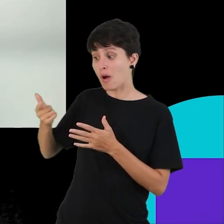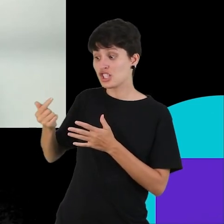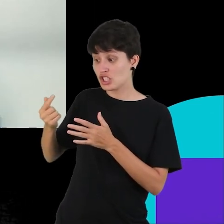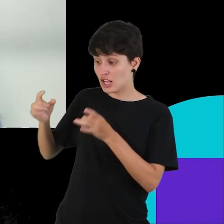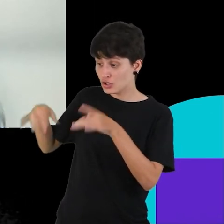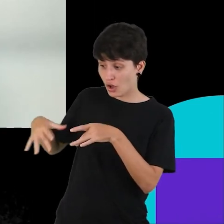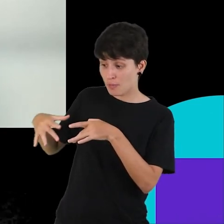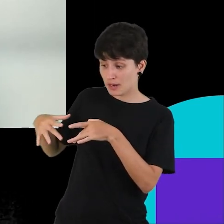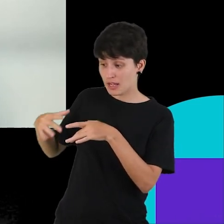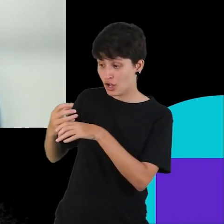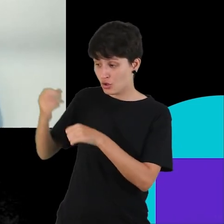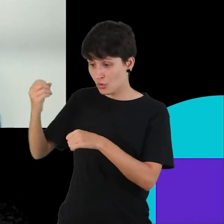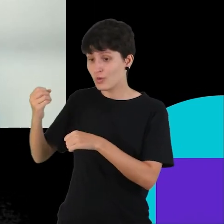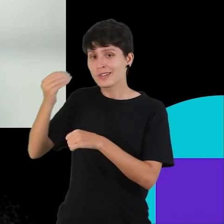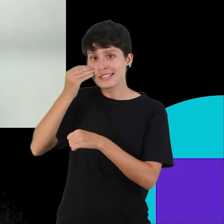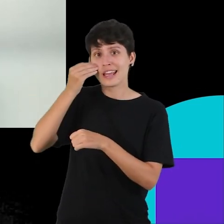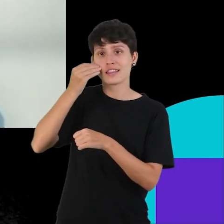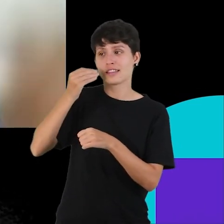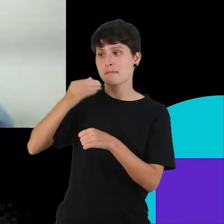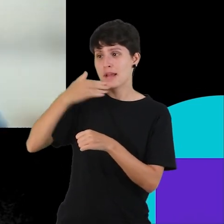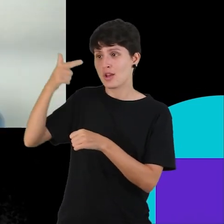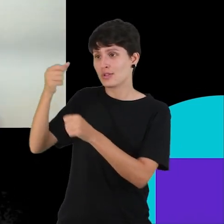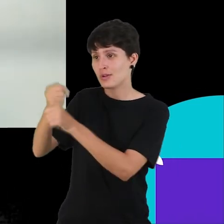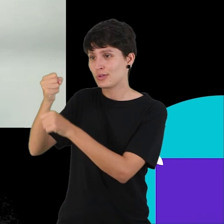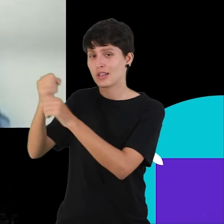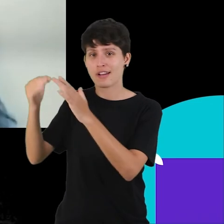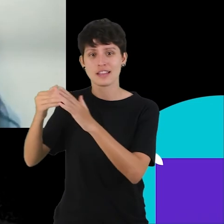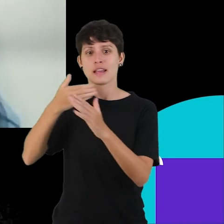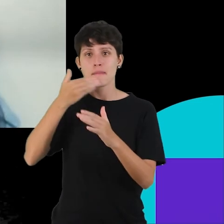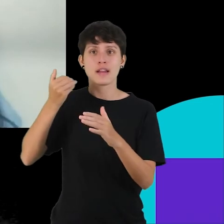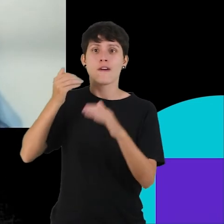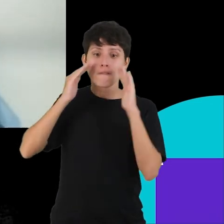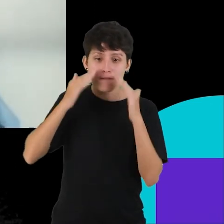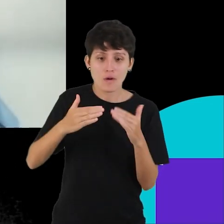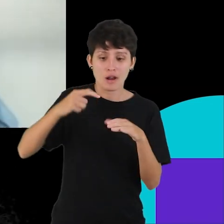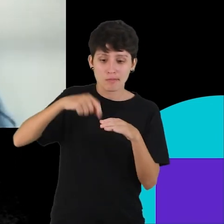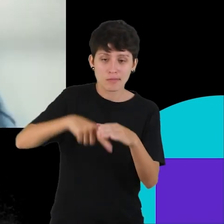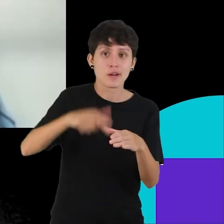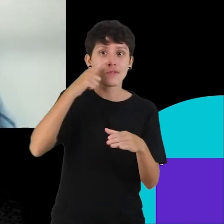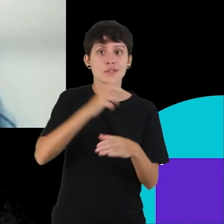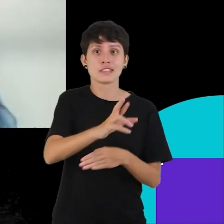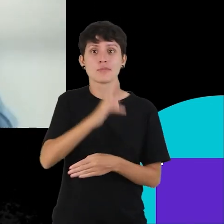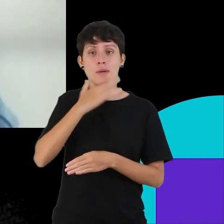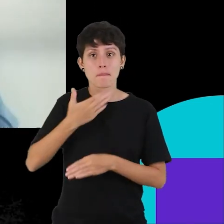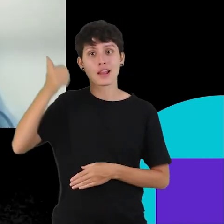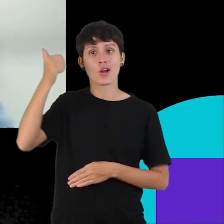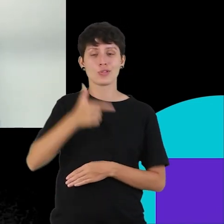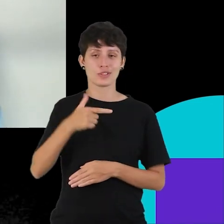quanto que aquilo é importante, ou quanto que aquilo vai ajudar, ou, enfim, algo assim, algum tipo de inovação, ou,